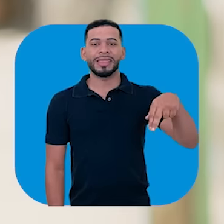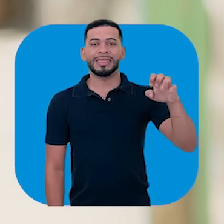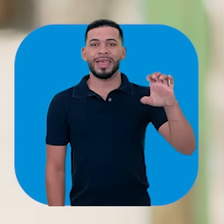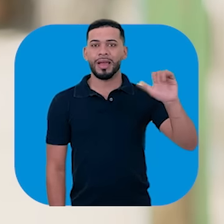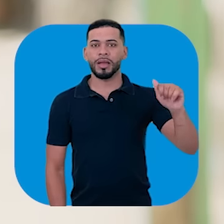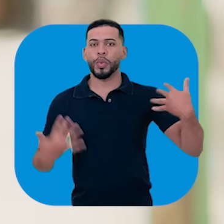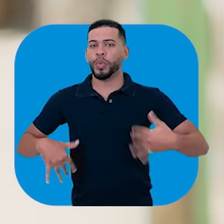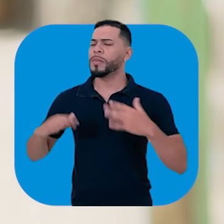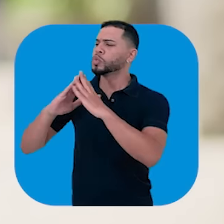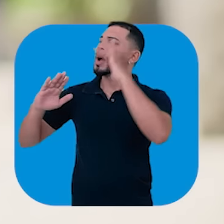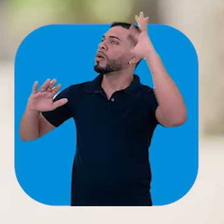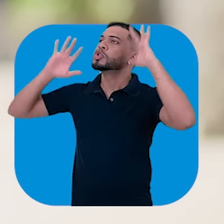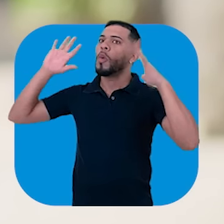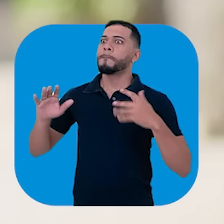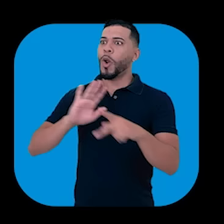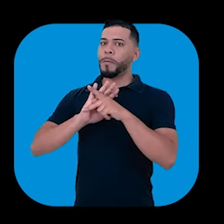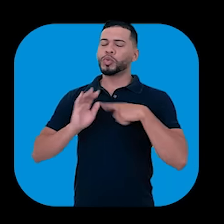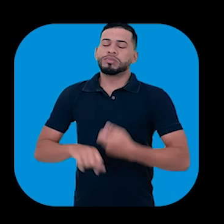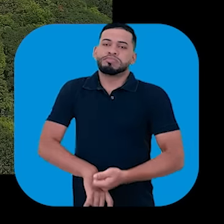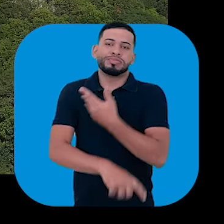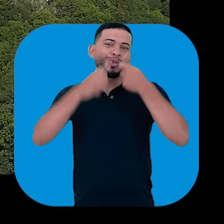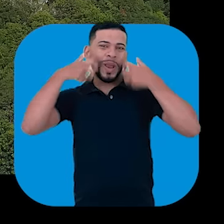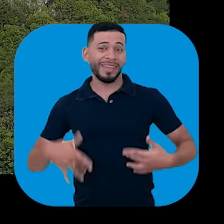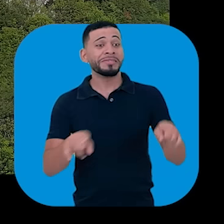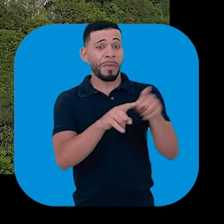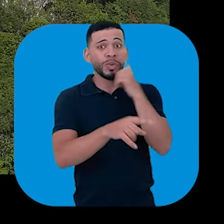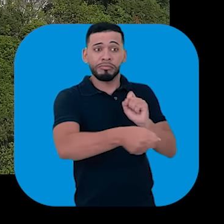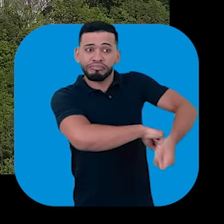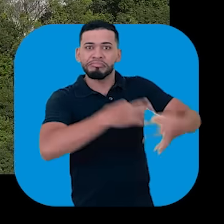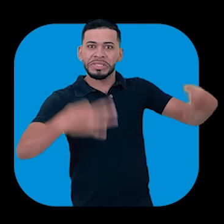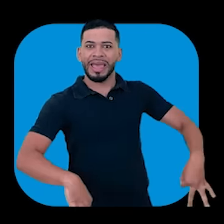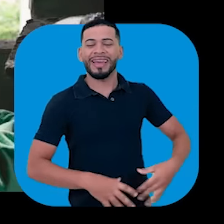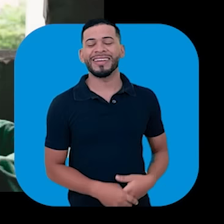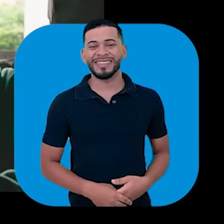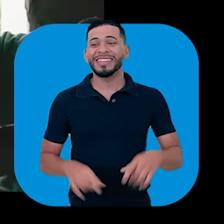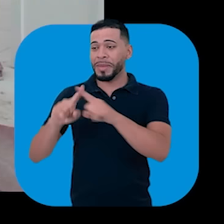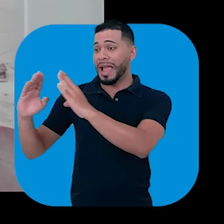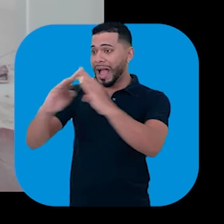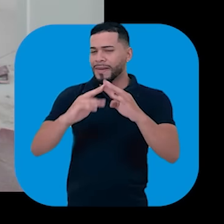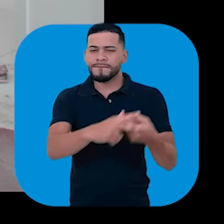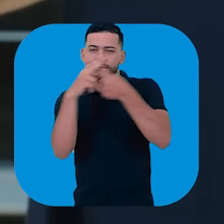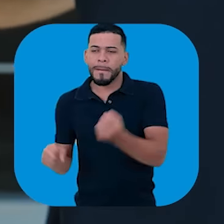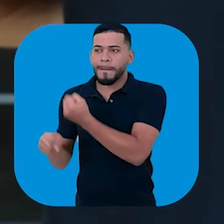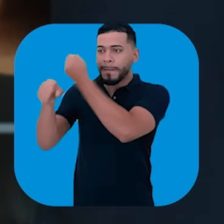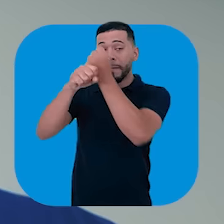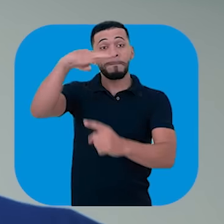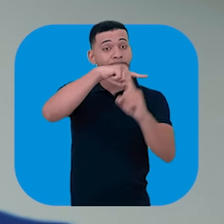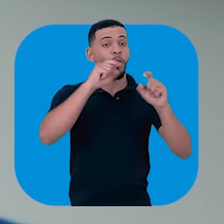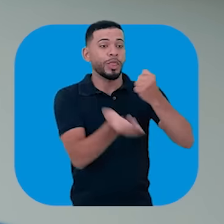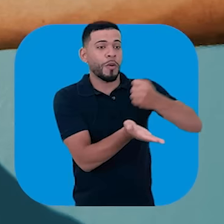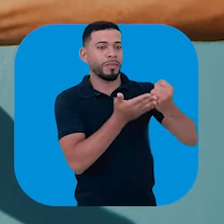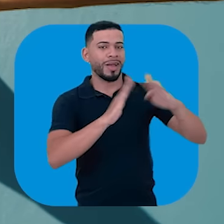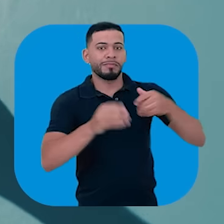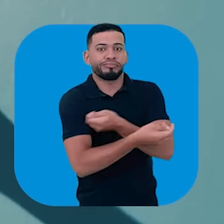Caneca. O sonho da casa própria. Eu até chorei. E tem entrada garantida. Reforma no lar. 1.700